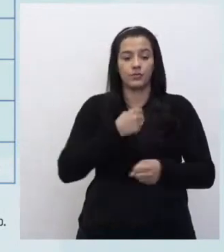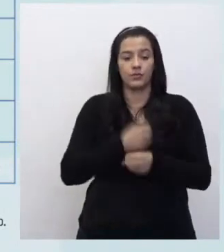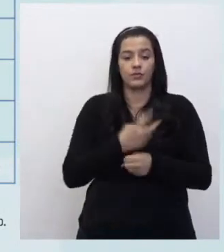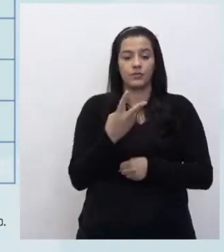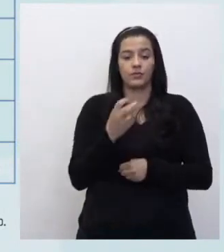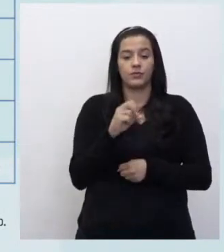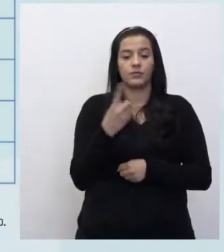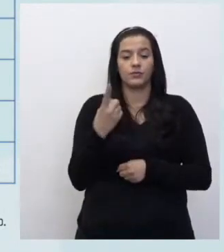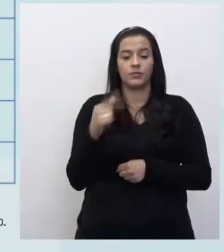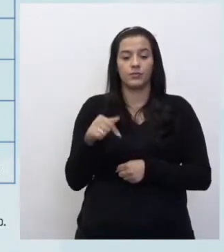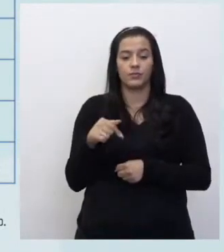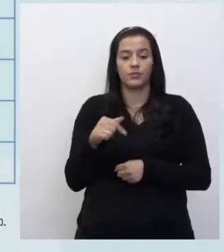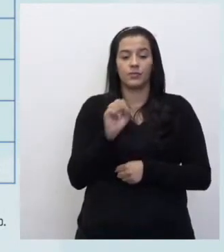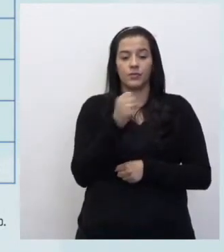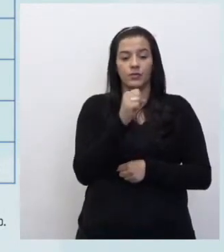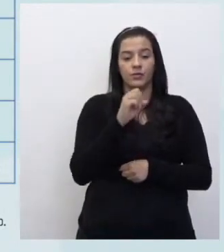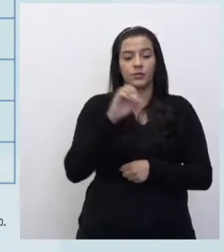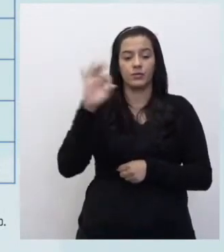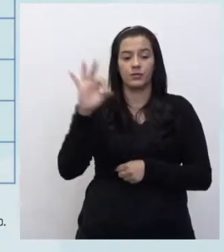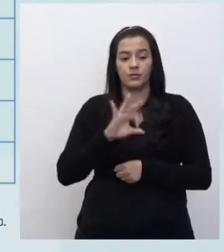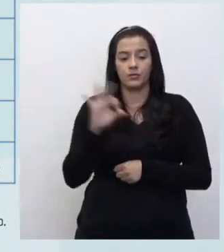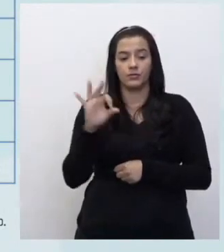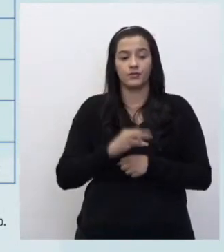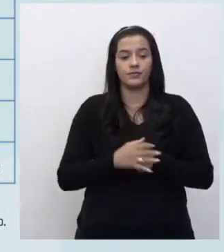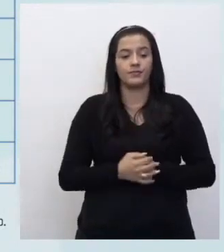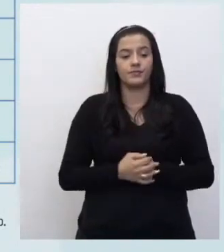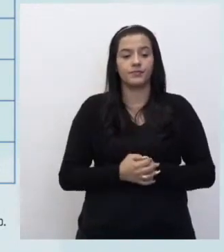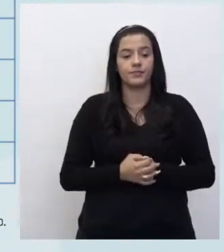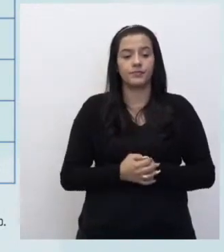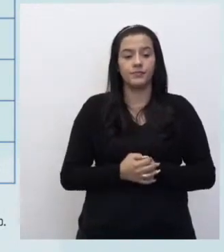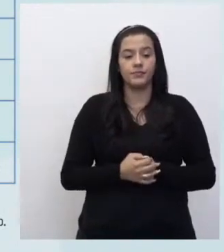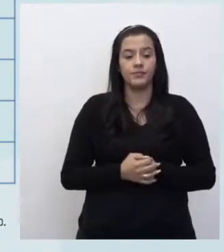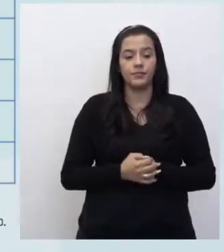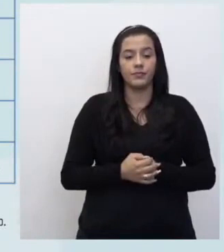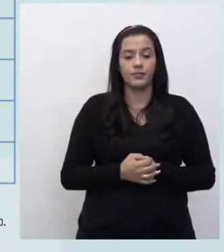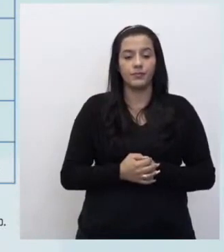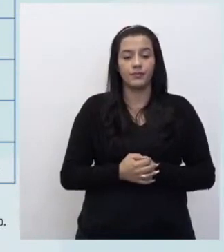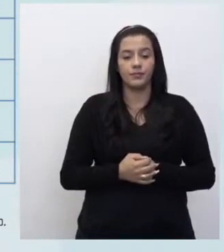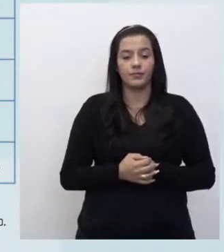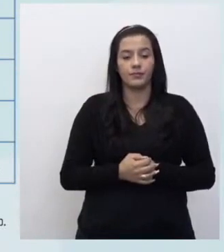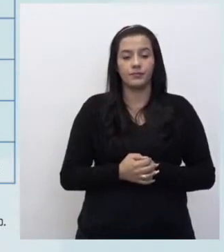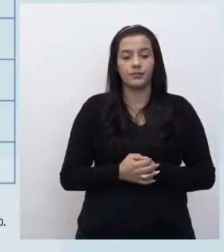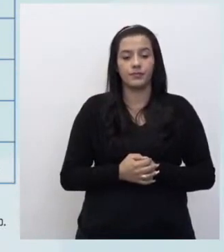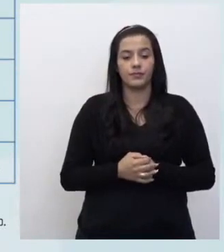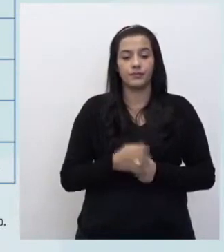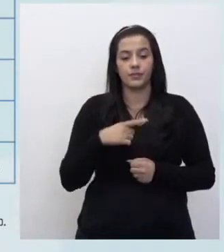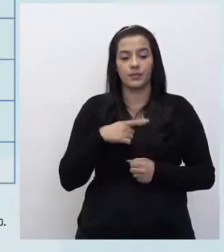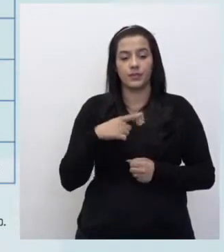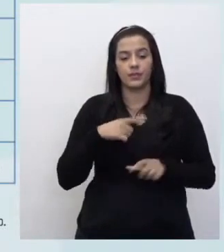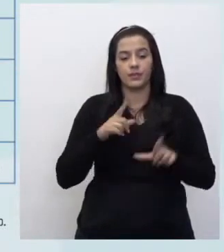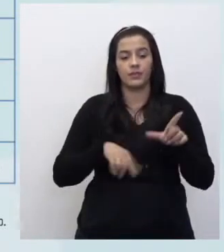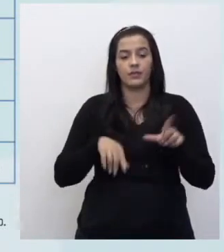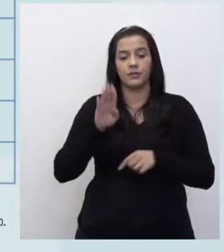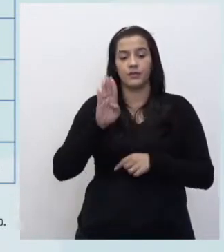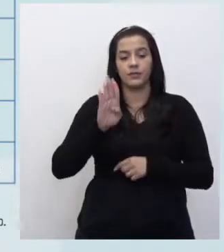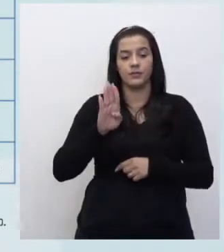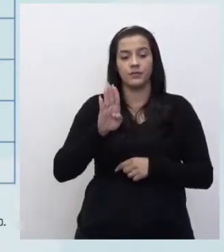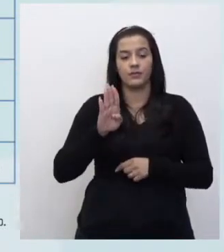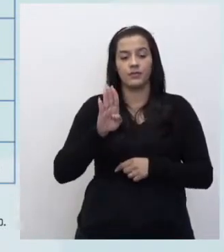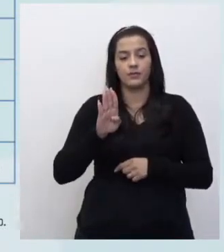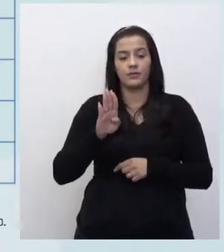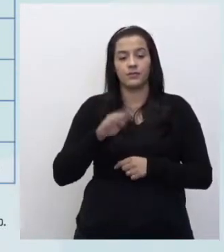80%. 80%. Letter B. Teens who check their phones hourly. Letra B. Adolescentes que